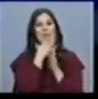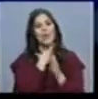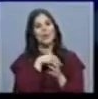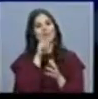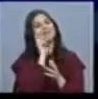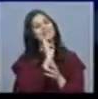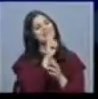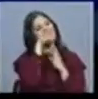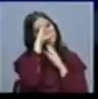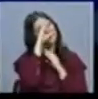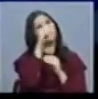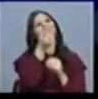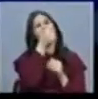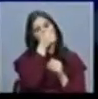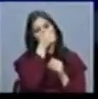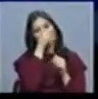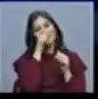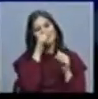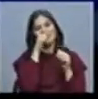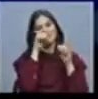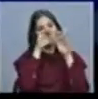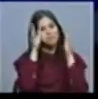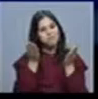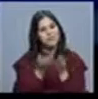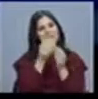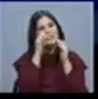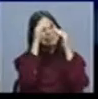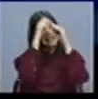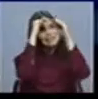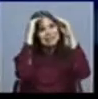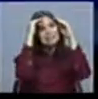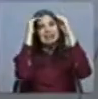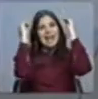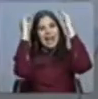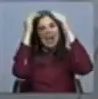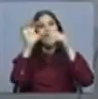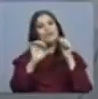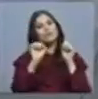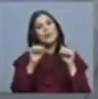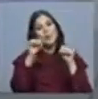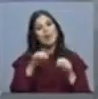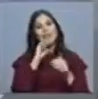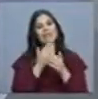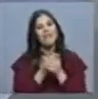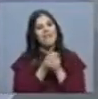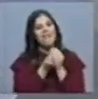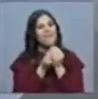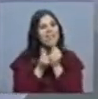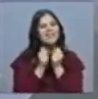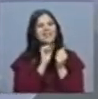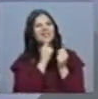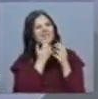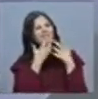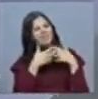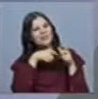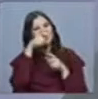contemplar uma Lua bem cheia nos nossos céus e que, mesmo aquela forma, ainda hoje cria grandes mistérios, grandes dúvidas aos